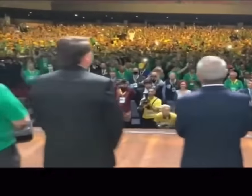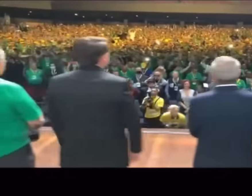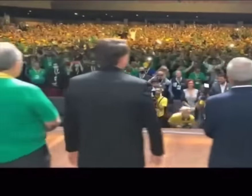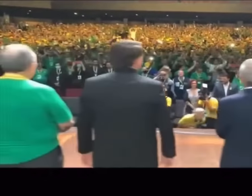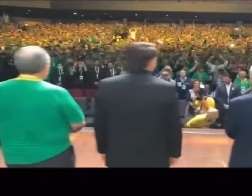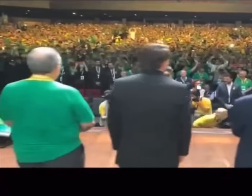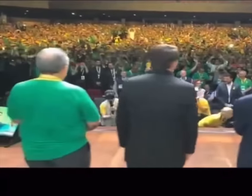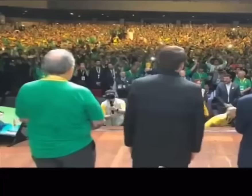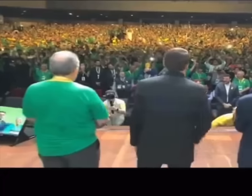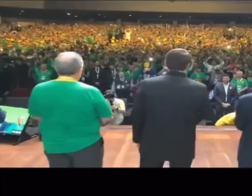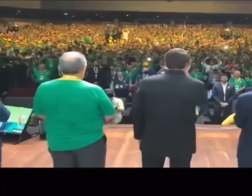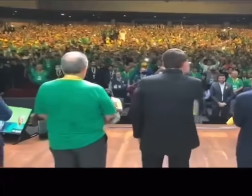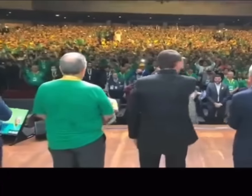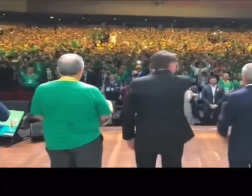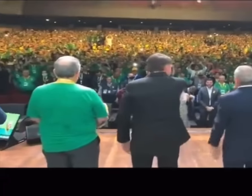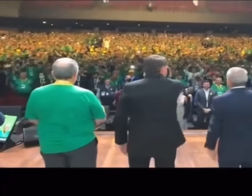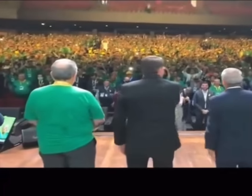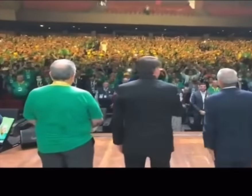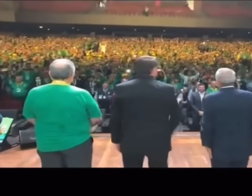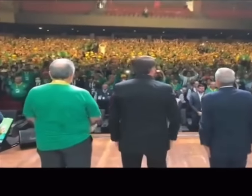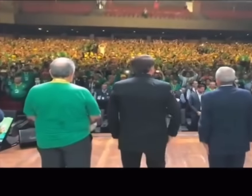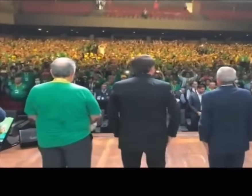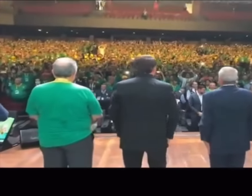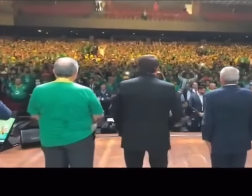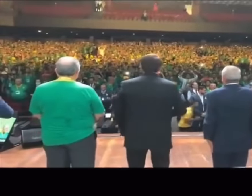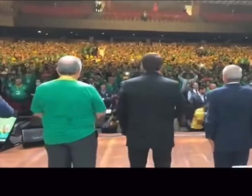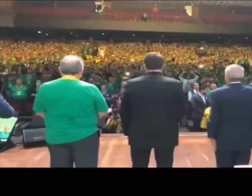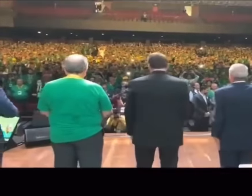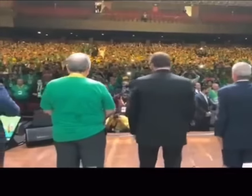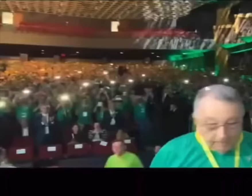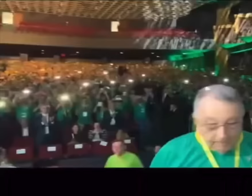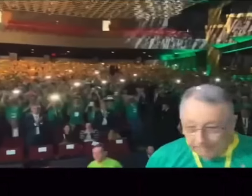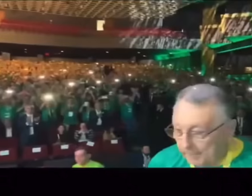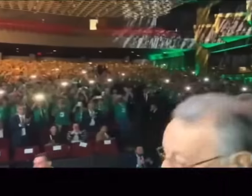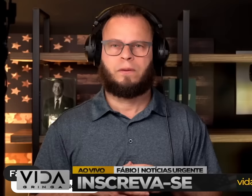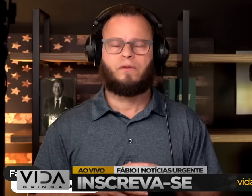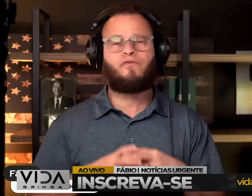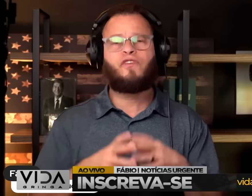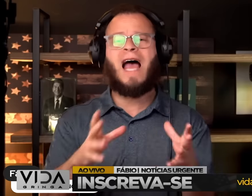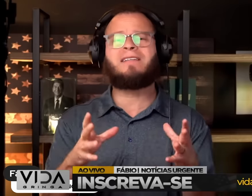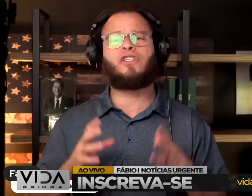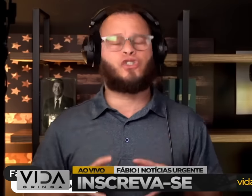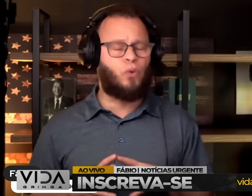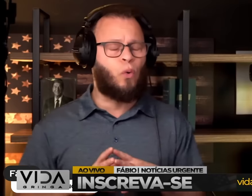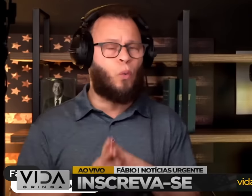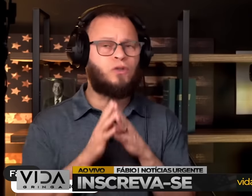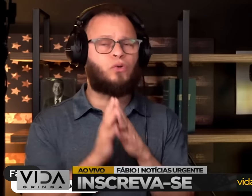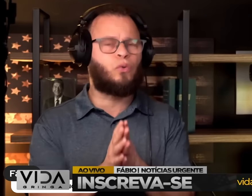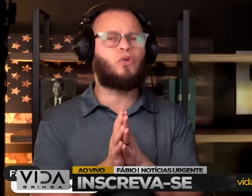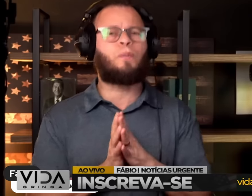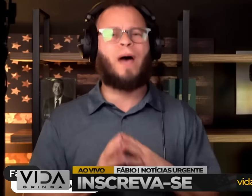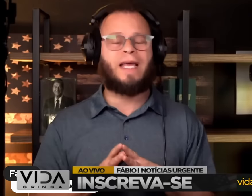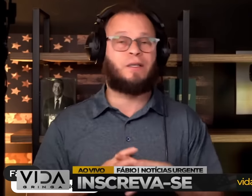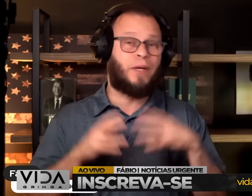aos se coloquem em transição de refeito noos ouviremos agora o virada de jogo quando